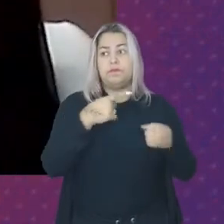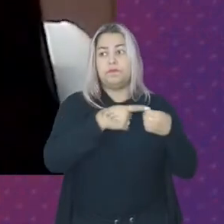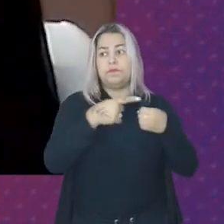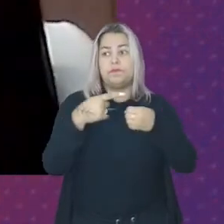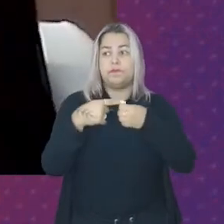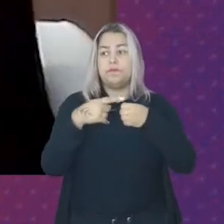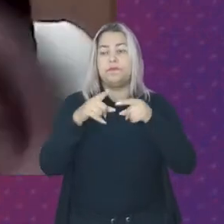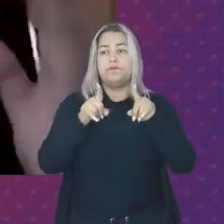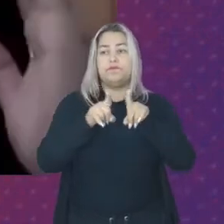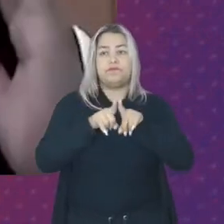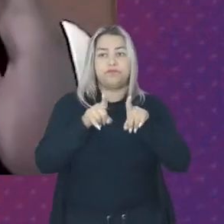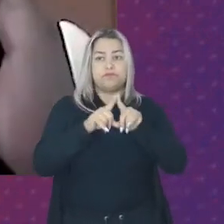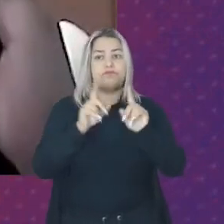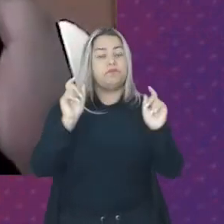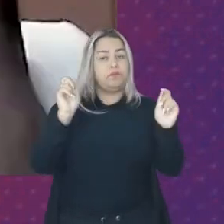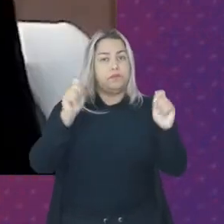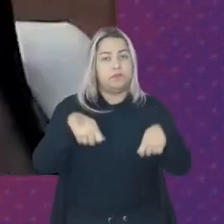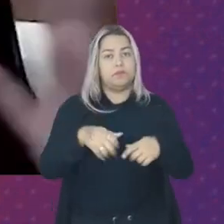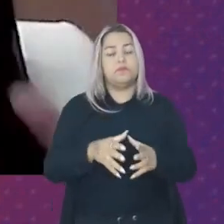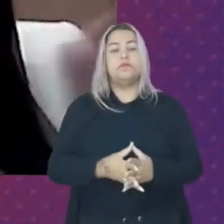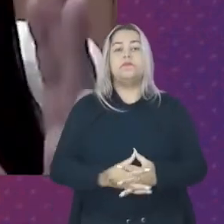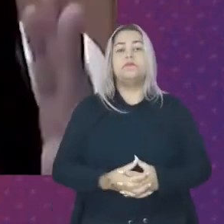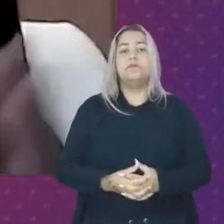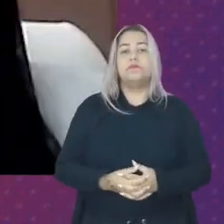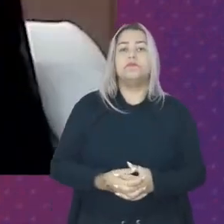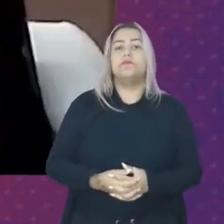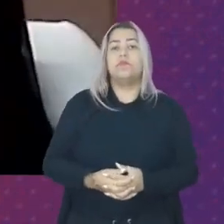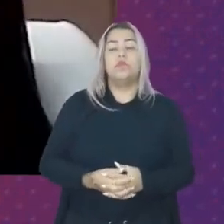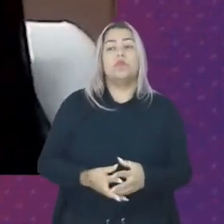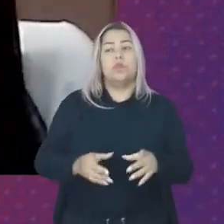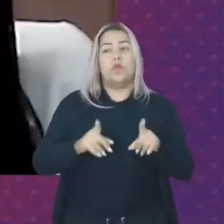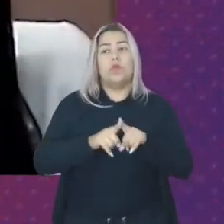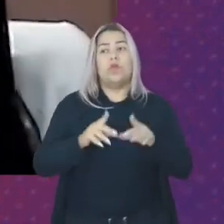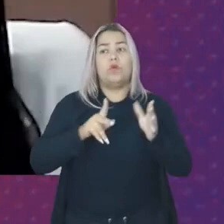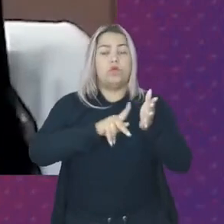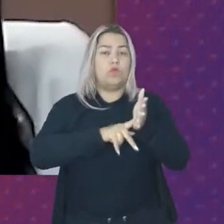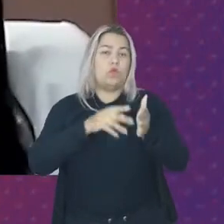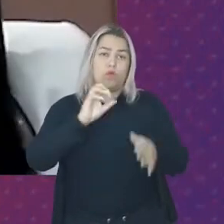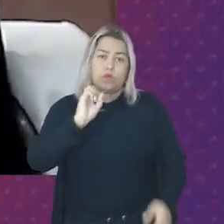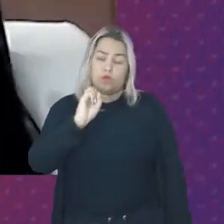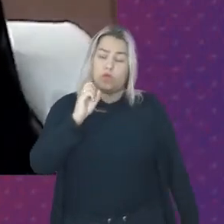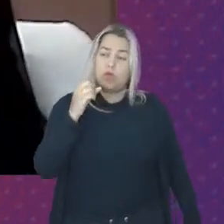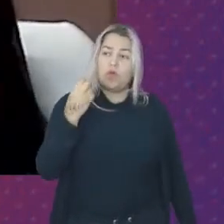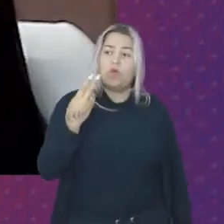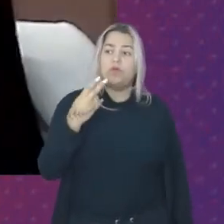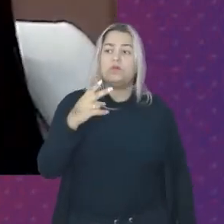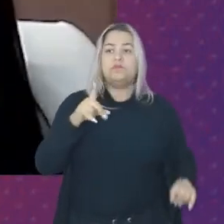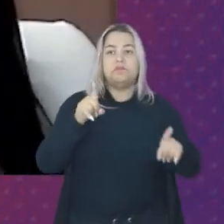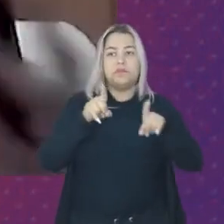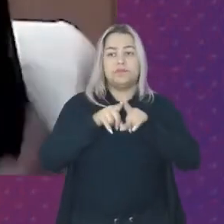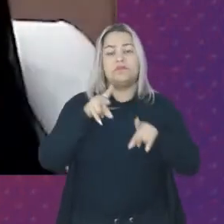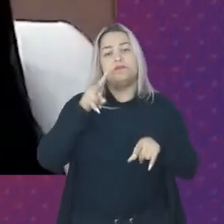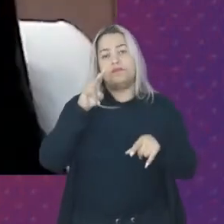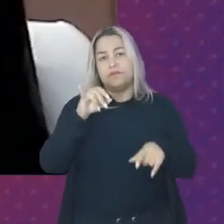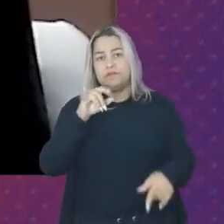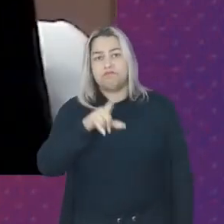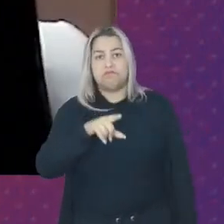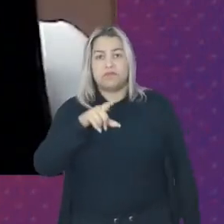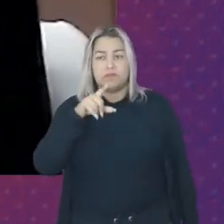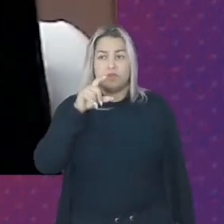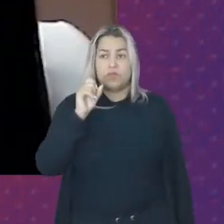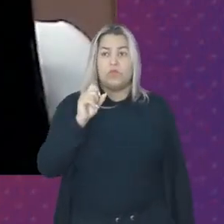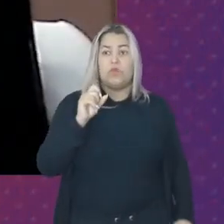aquela região da cidade precisa, quase como um síndico, ou você vai optar por ser uma